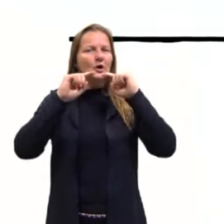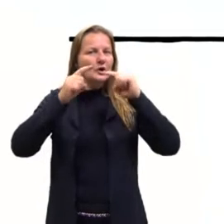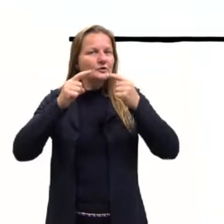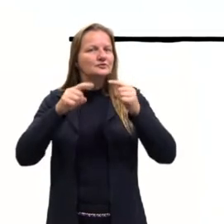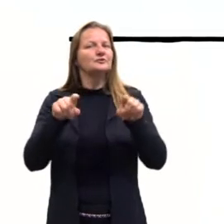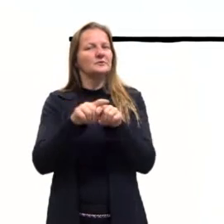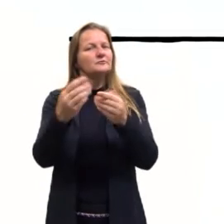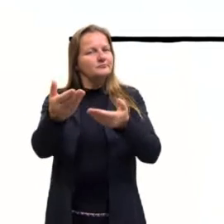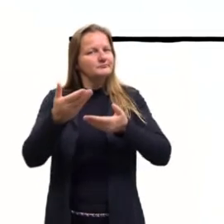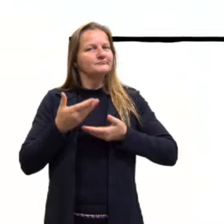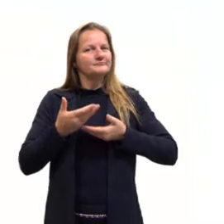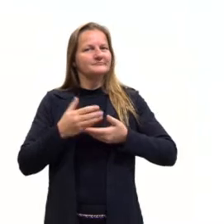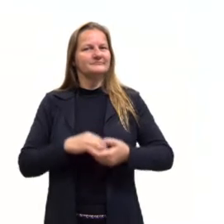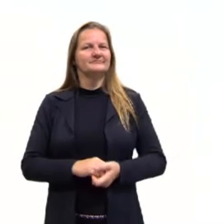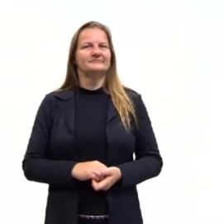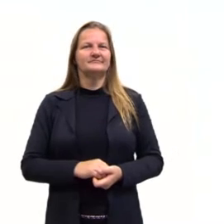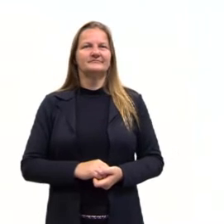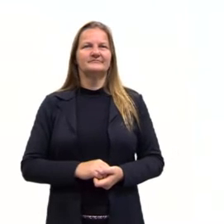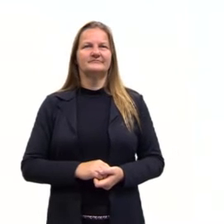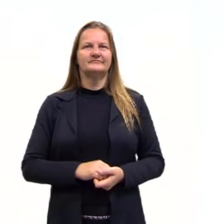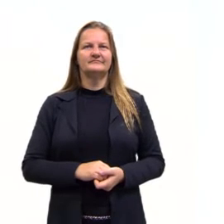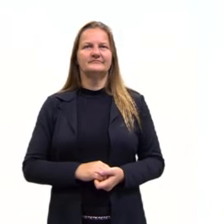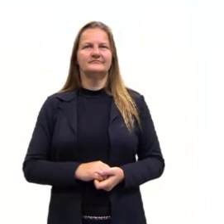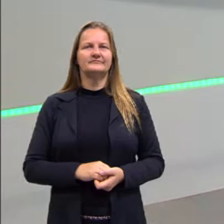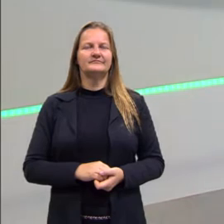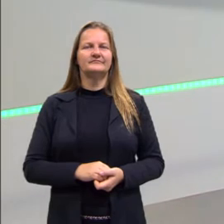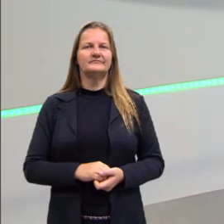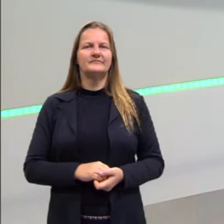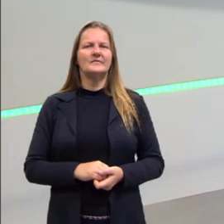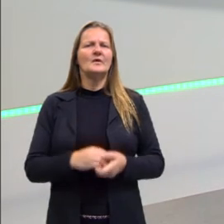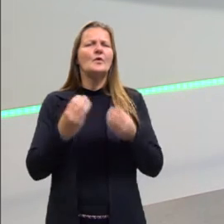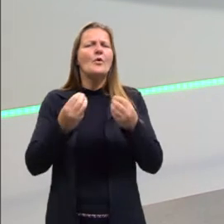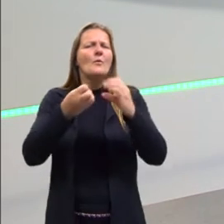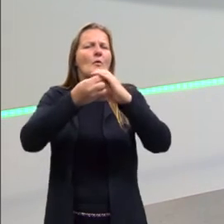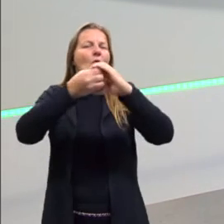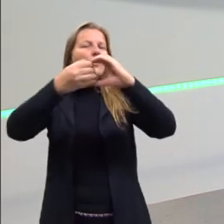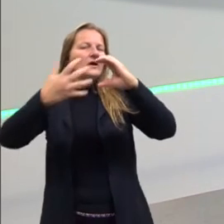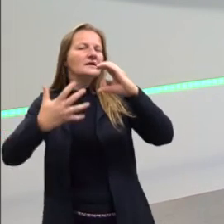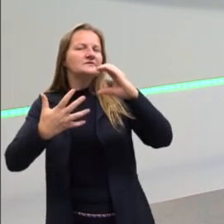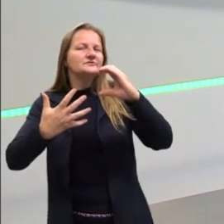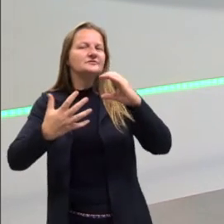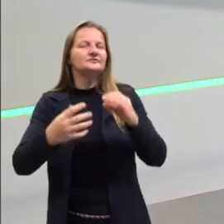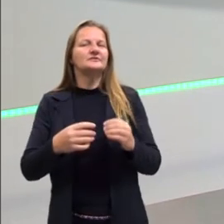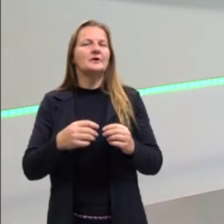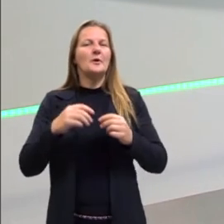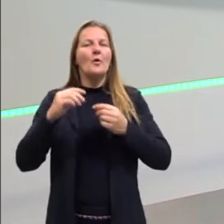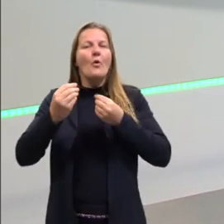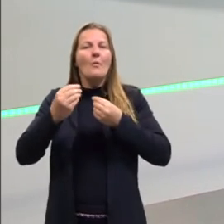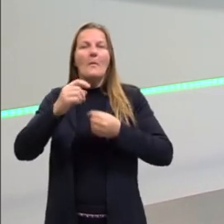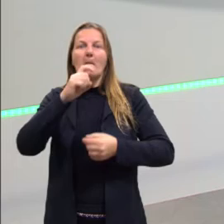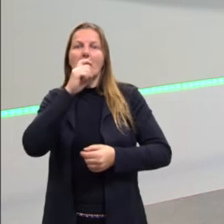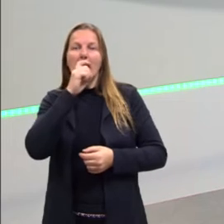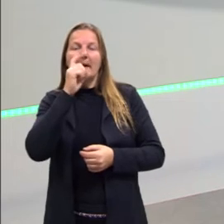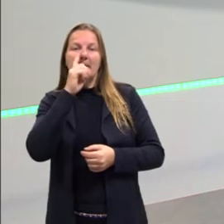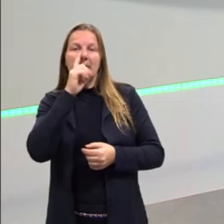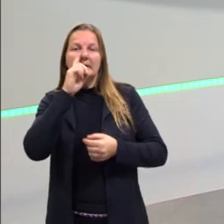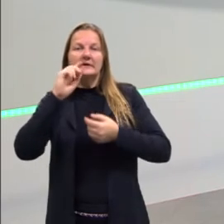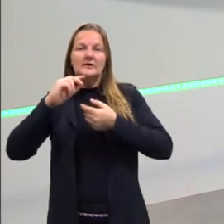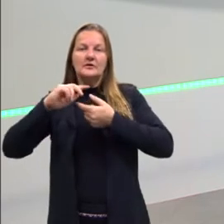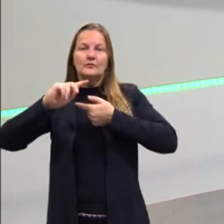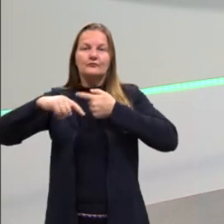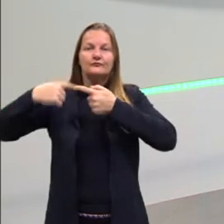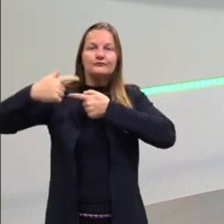vindo tá gente bom como as características passam de pai e mãe